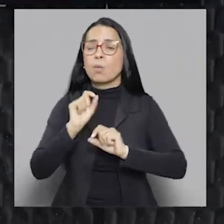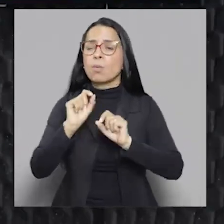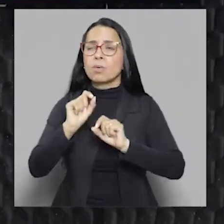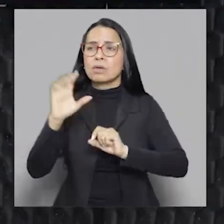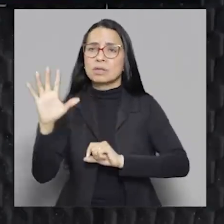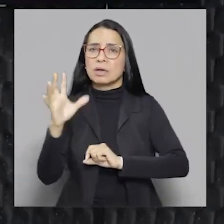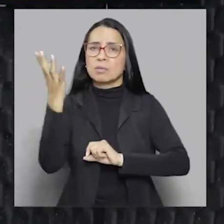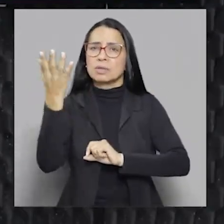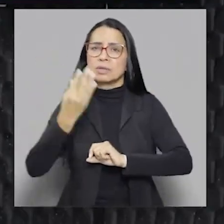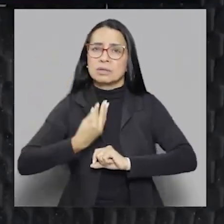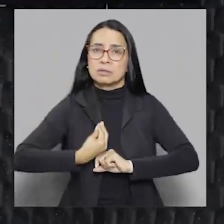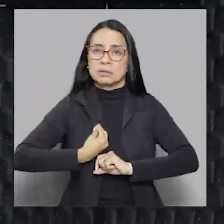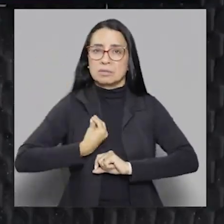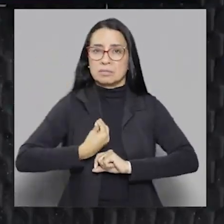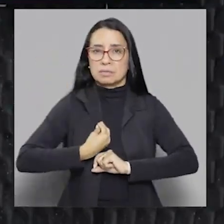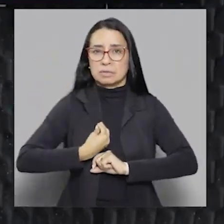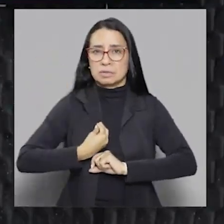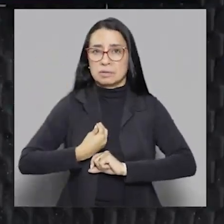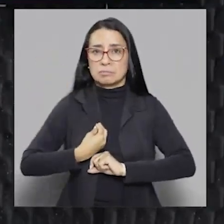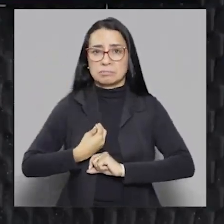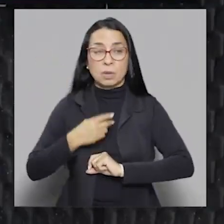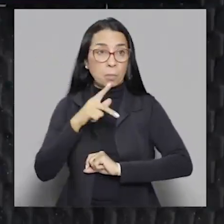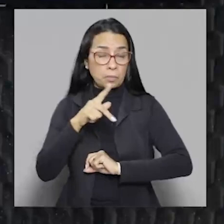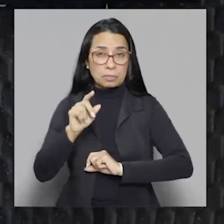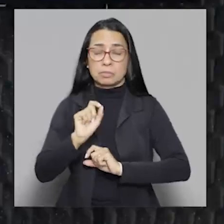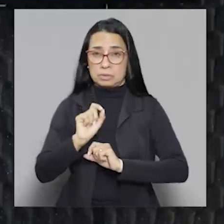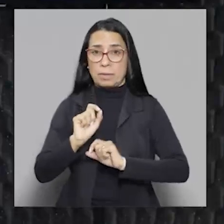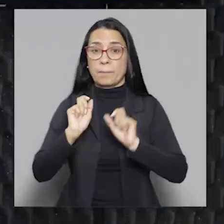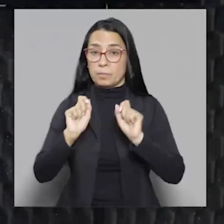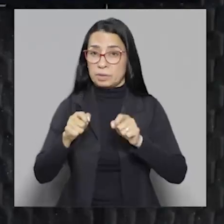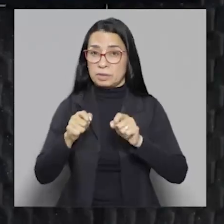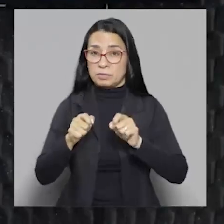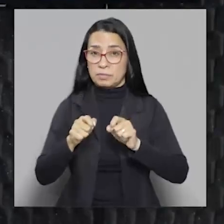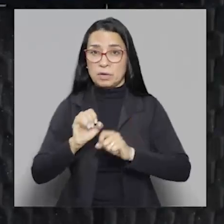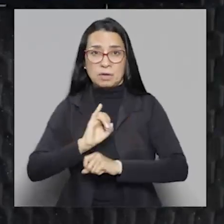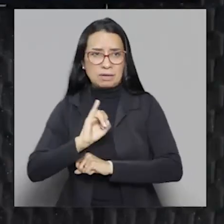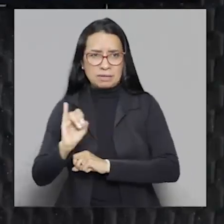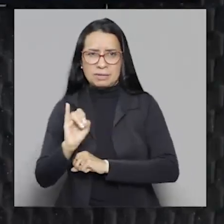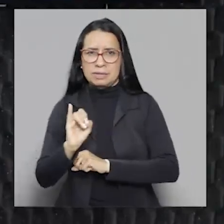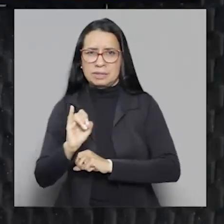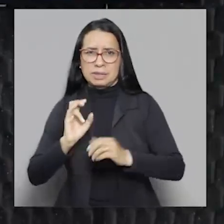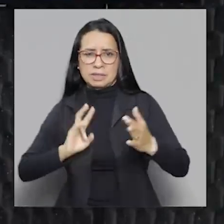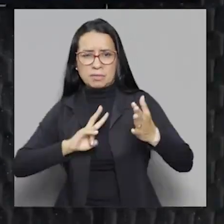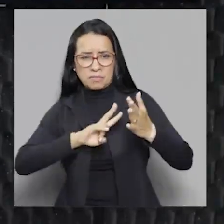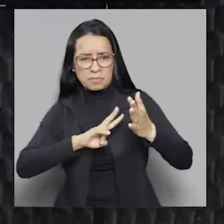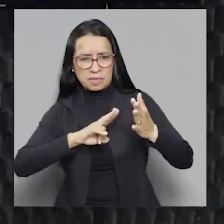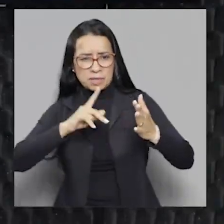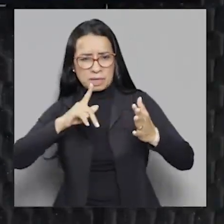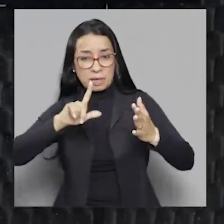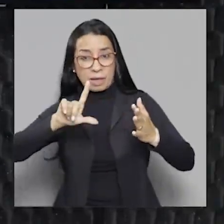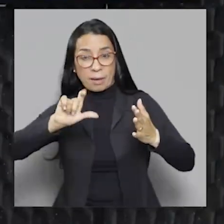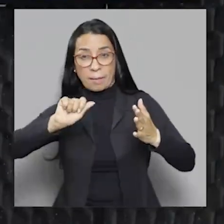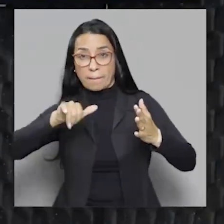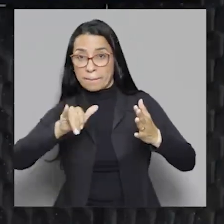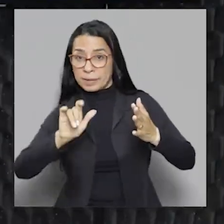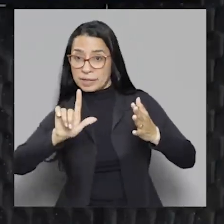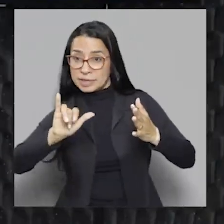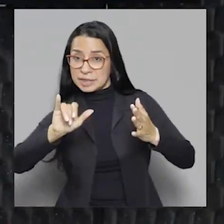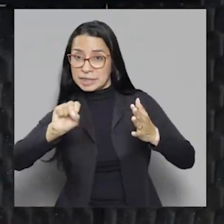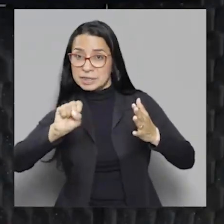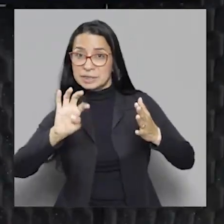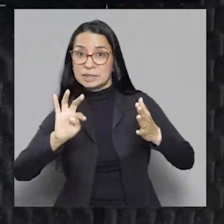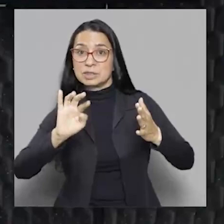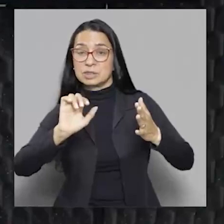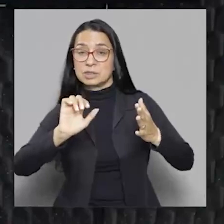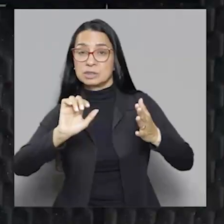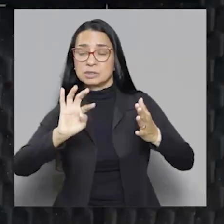isso é possível? Mais do que possível. Se vocês pegarem, por exemplo, a playlist de vocês de músicas no celular, aquilo que você escuta durante o